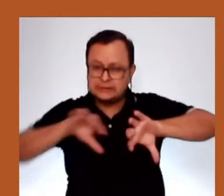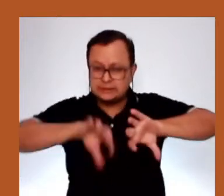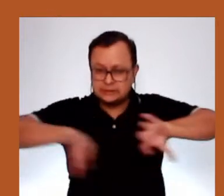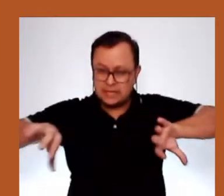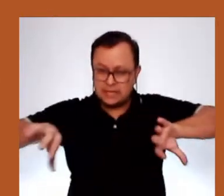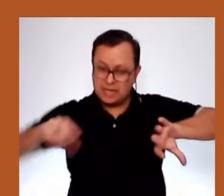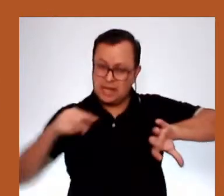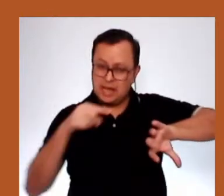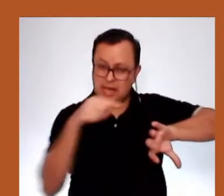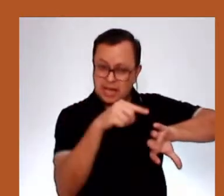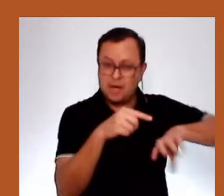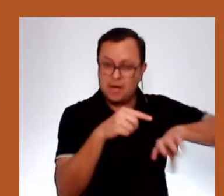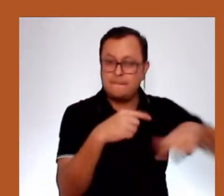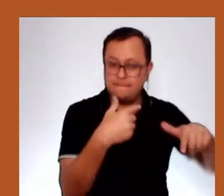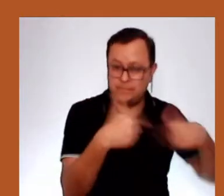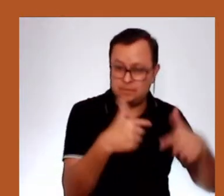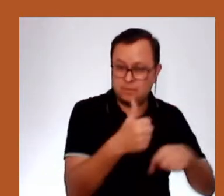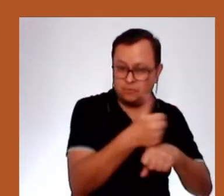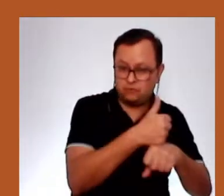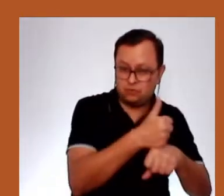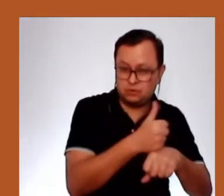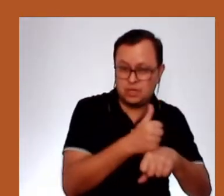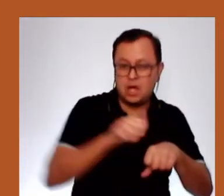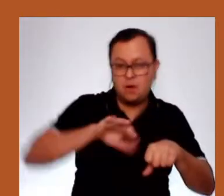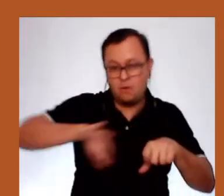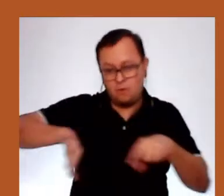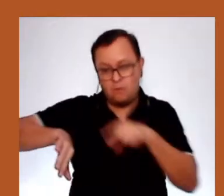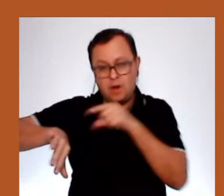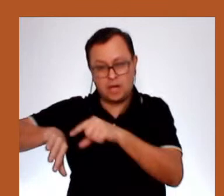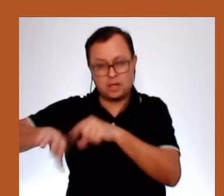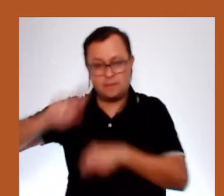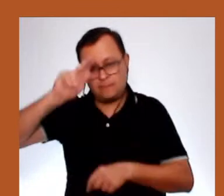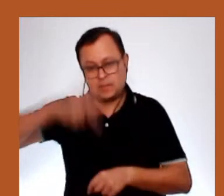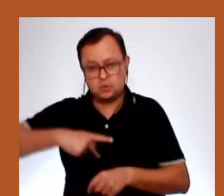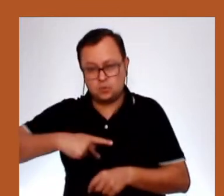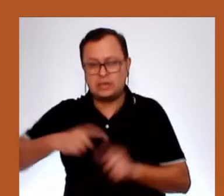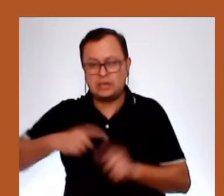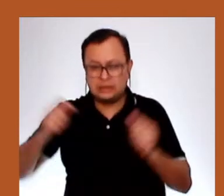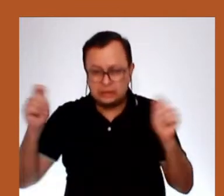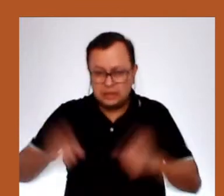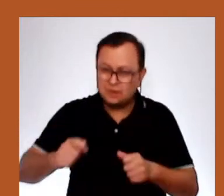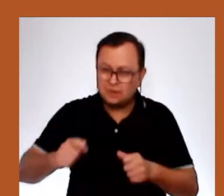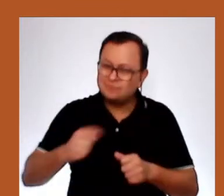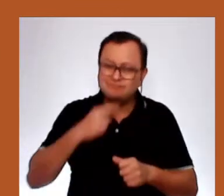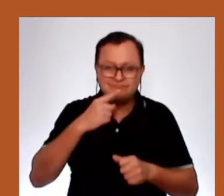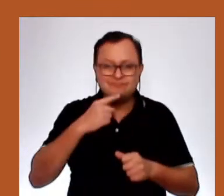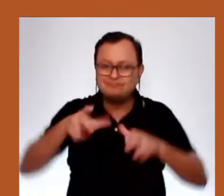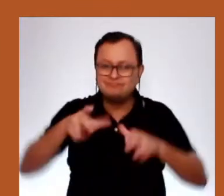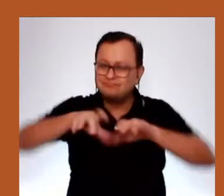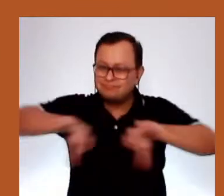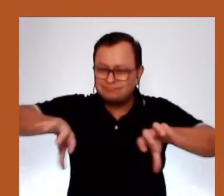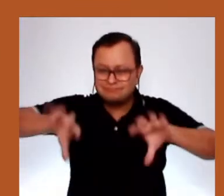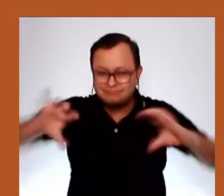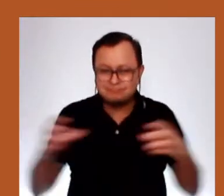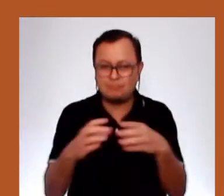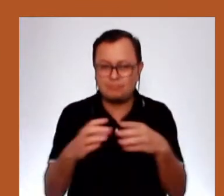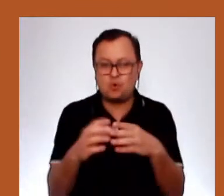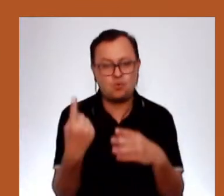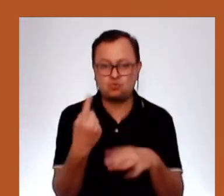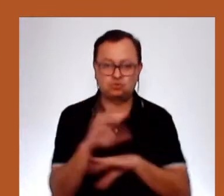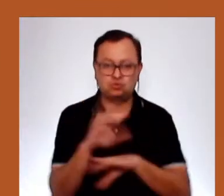profissional do lado pessoal. Eu digo que é uma coisa só, nós vivemos aquilo que